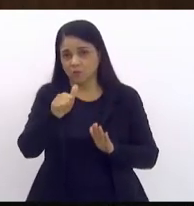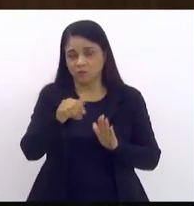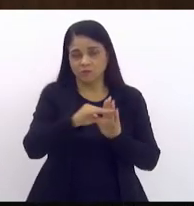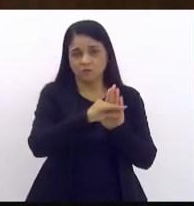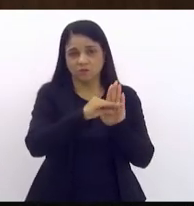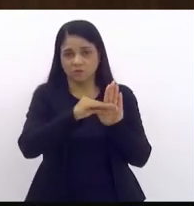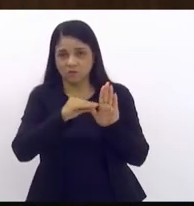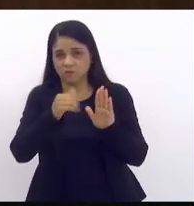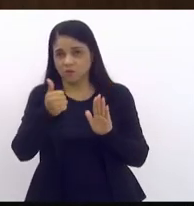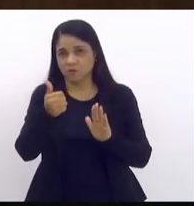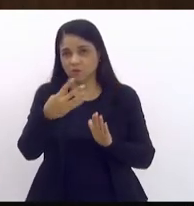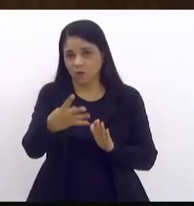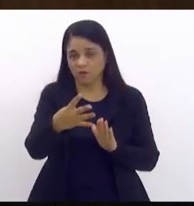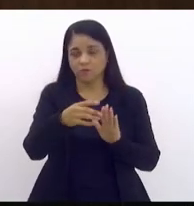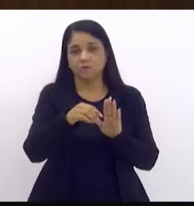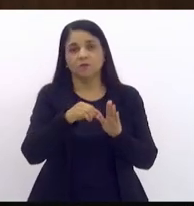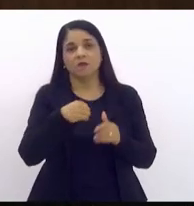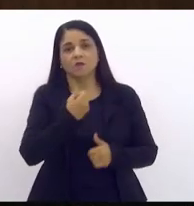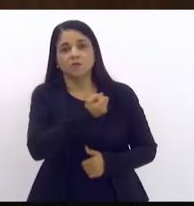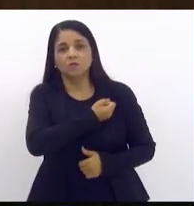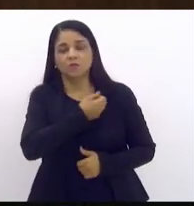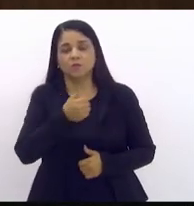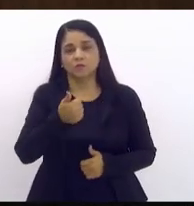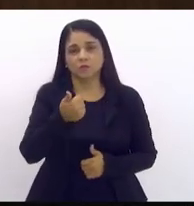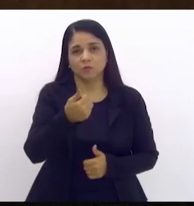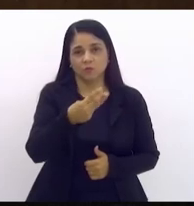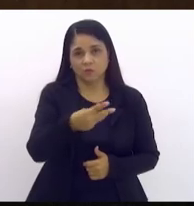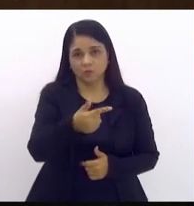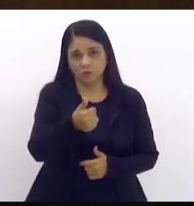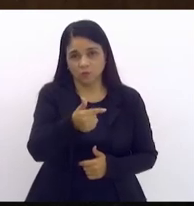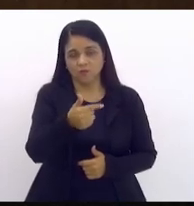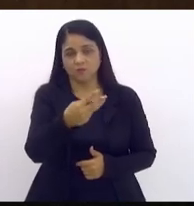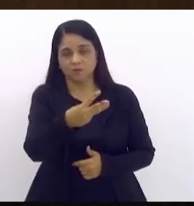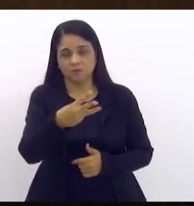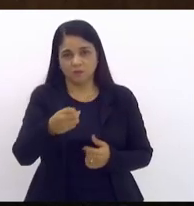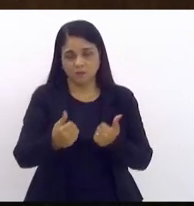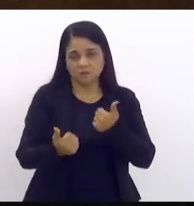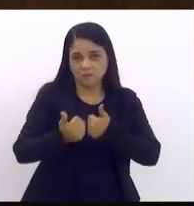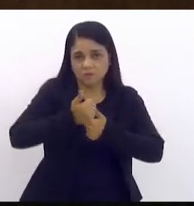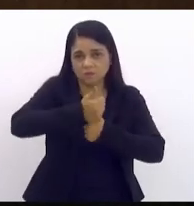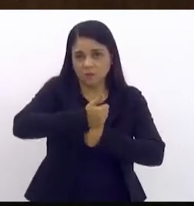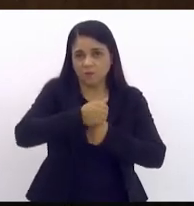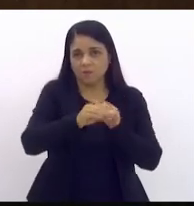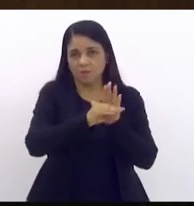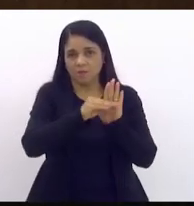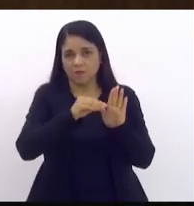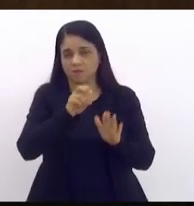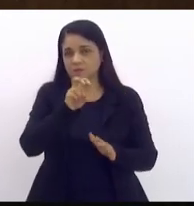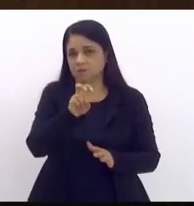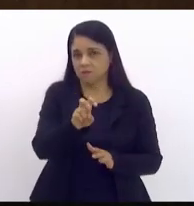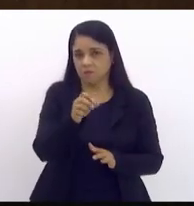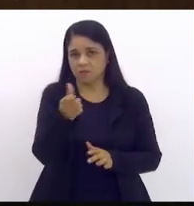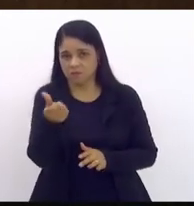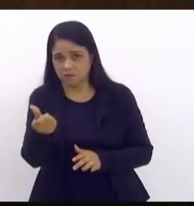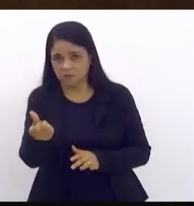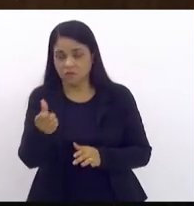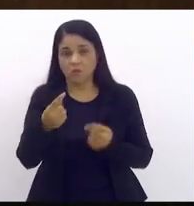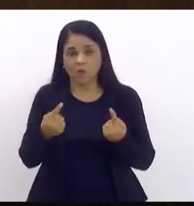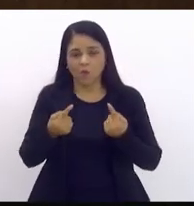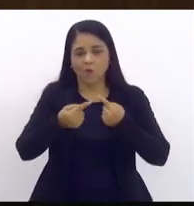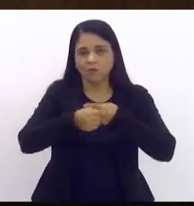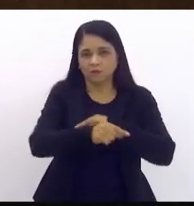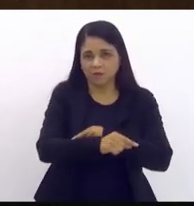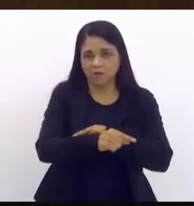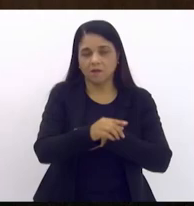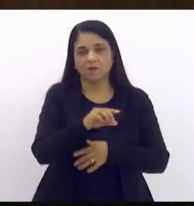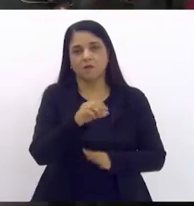4, números 12 e número 13, pela aprovação com subemenda aglutinativa das emendas número 5 e 6. Contrário à emenda